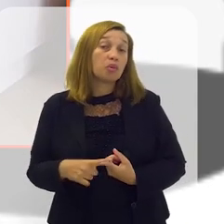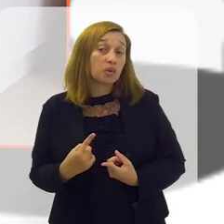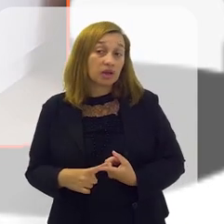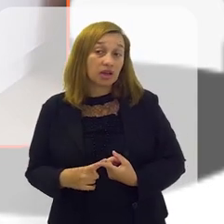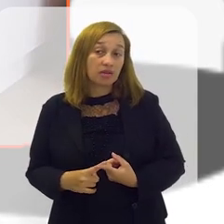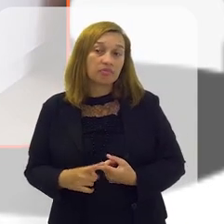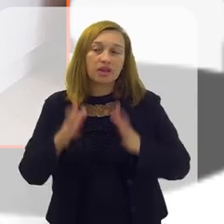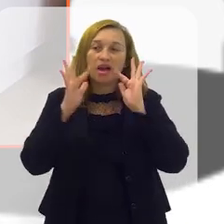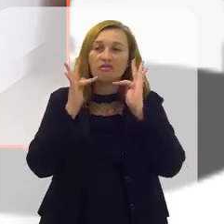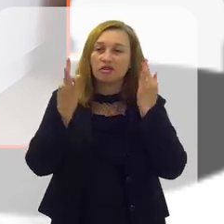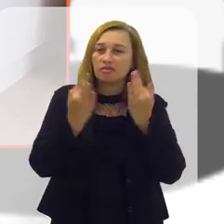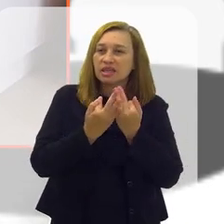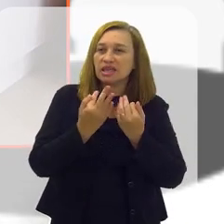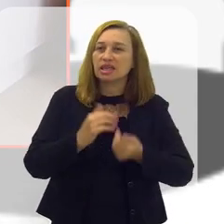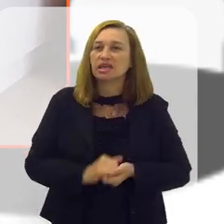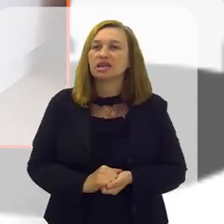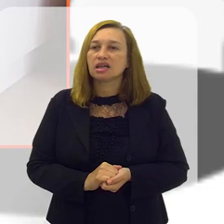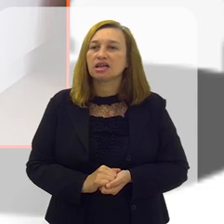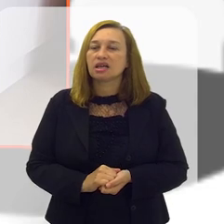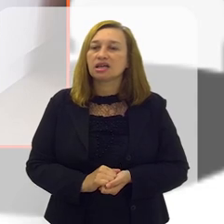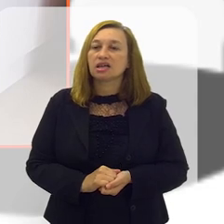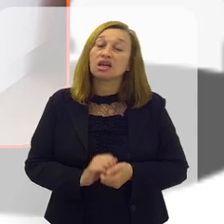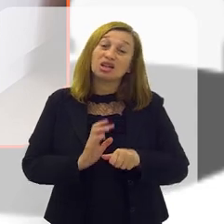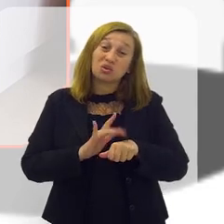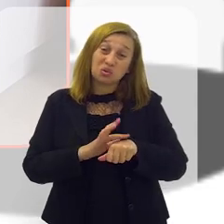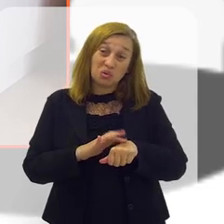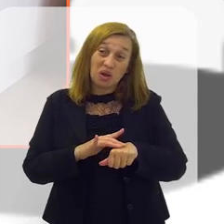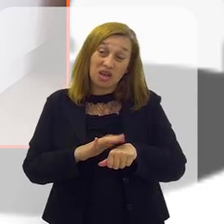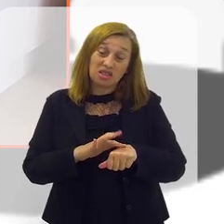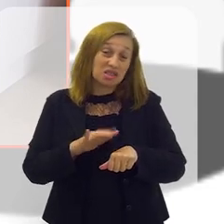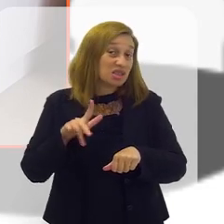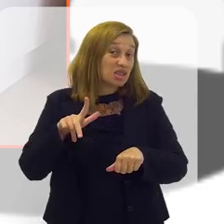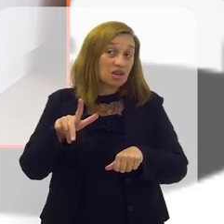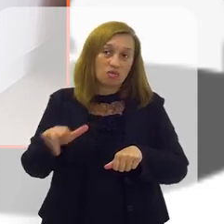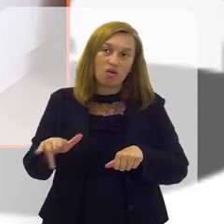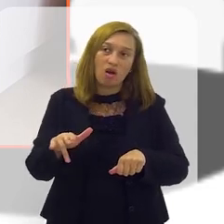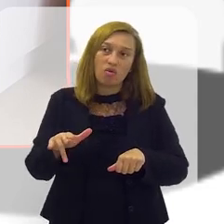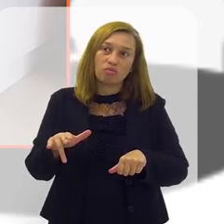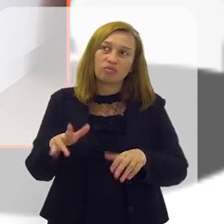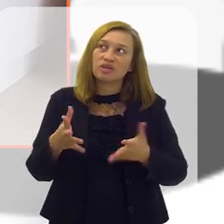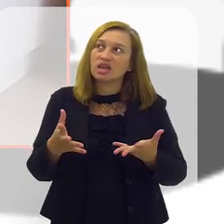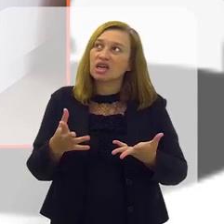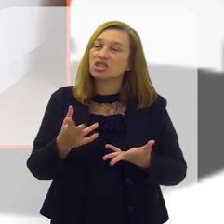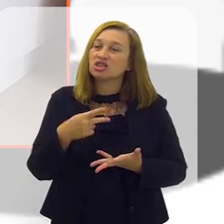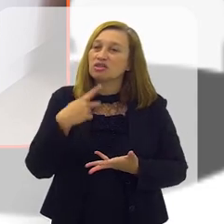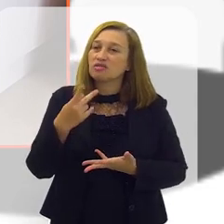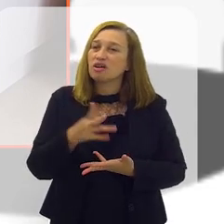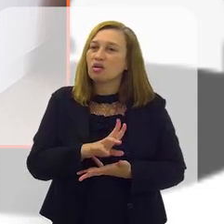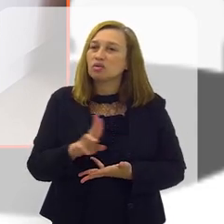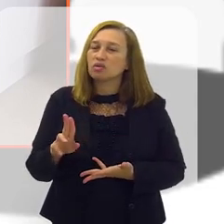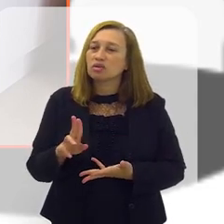fundamental, porque o familiar, ele adoece, e a gente chama de